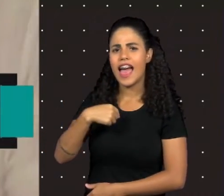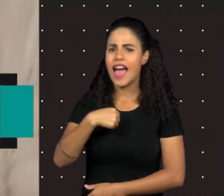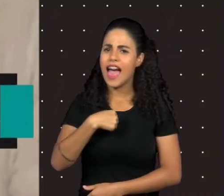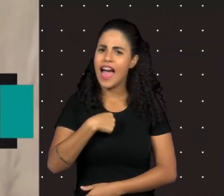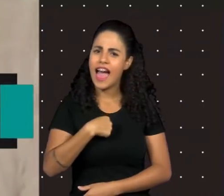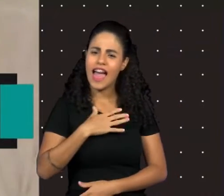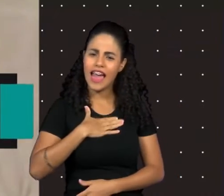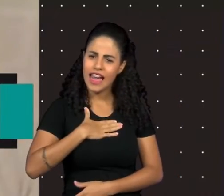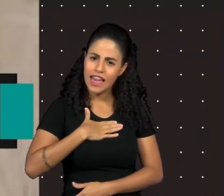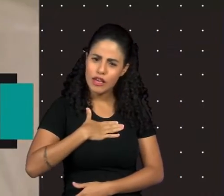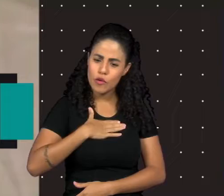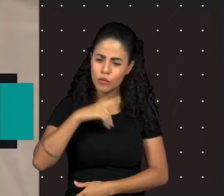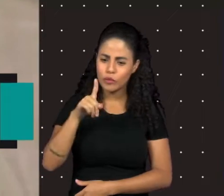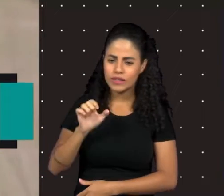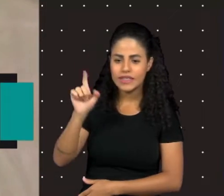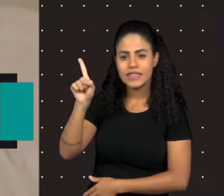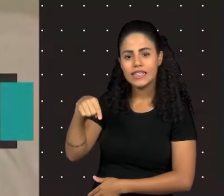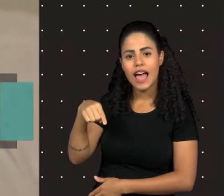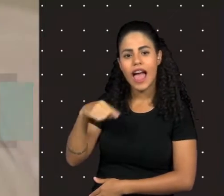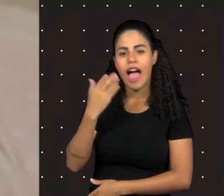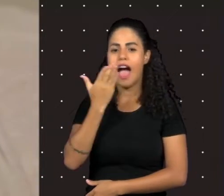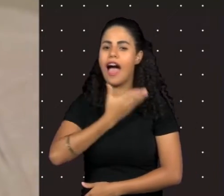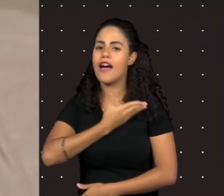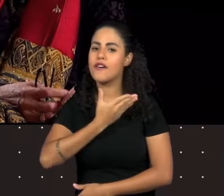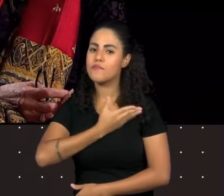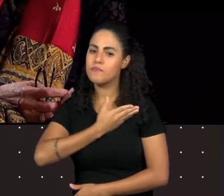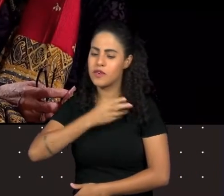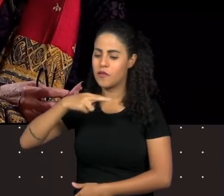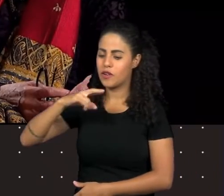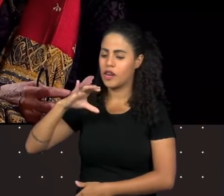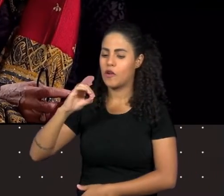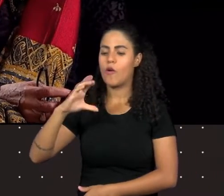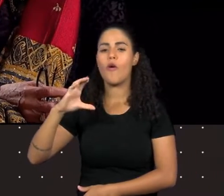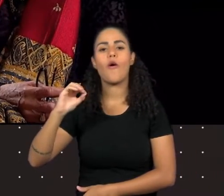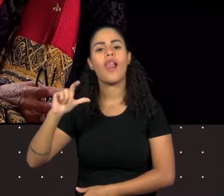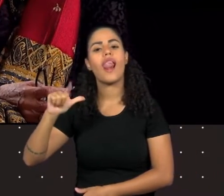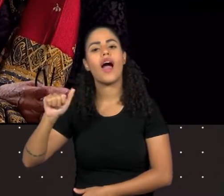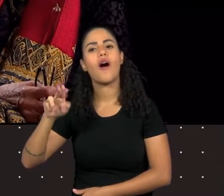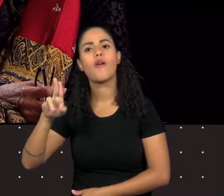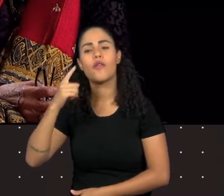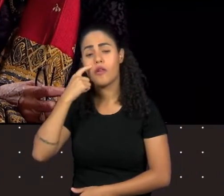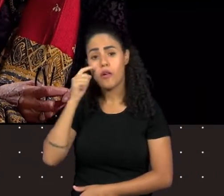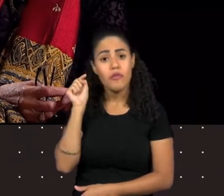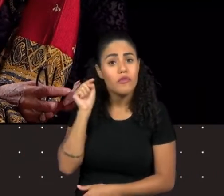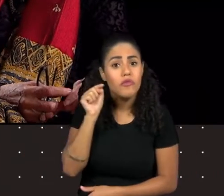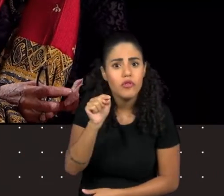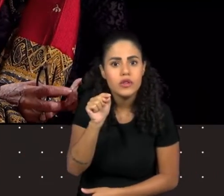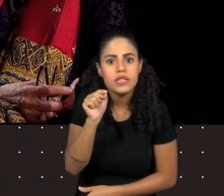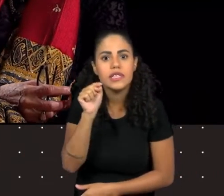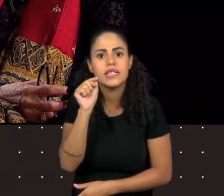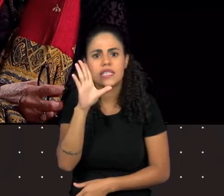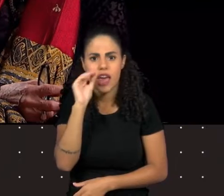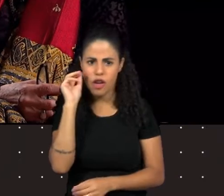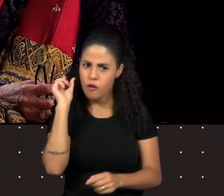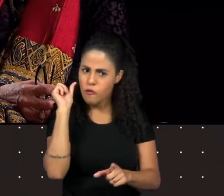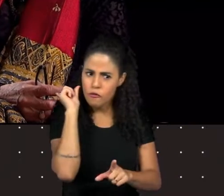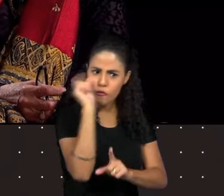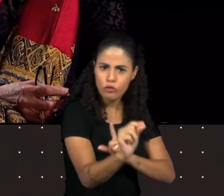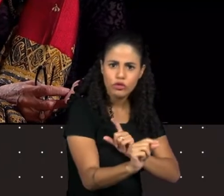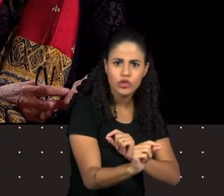do Burro, amigo de Nicolau, tá lembrada não? Me disseram que você fugiu com o Bonitão, é